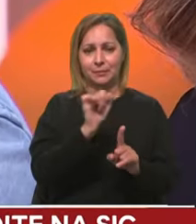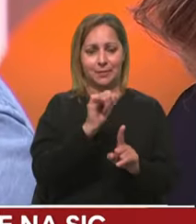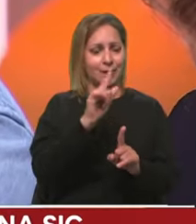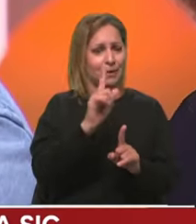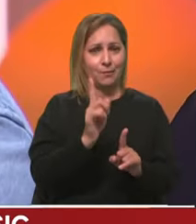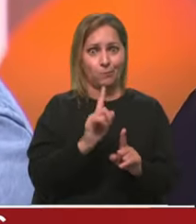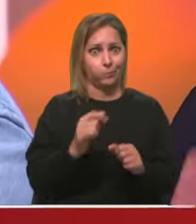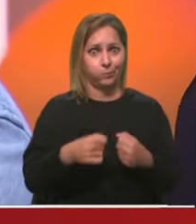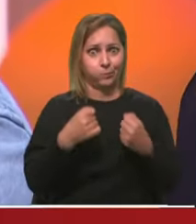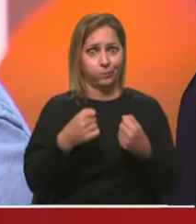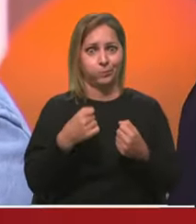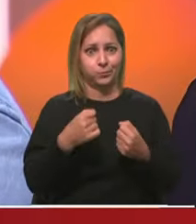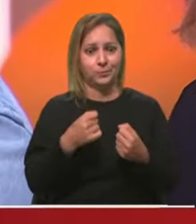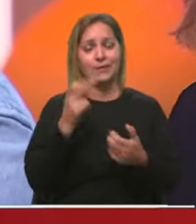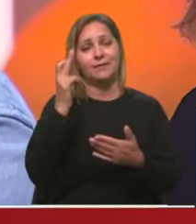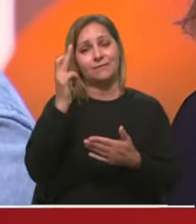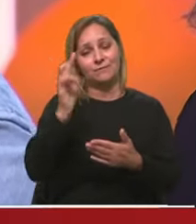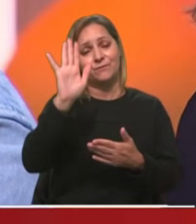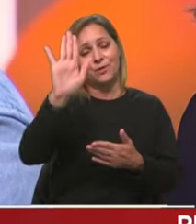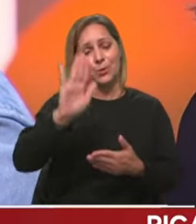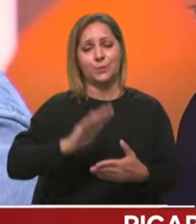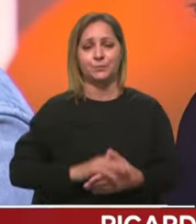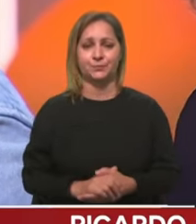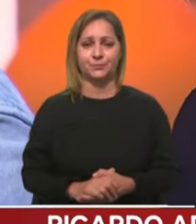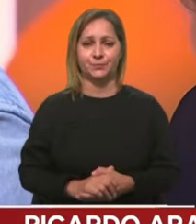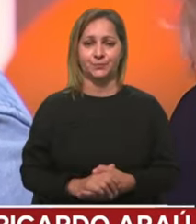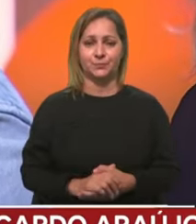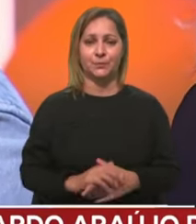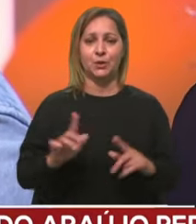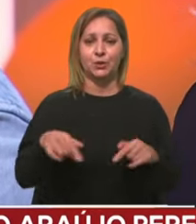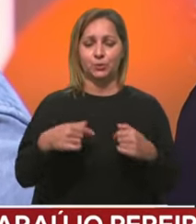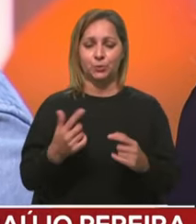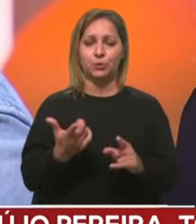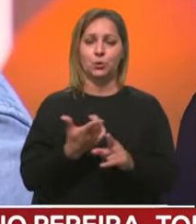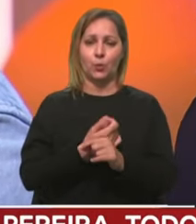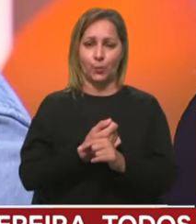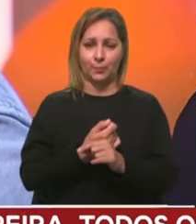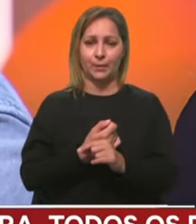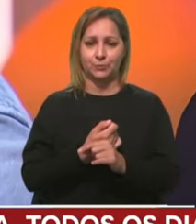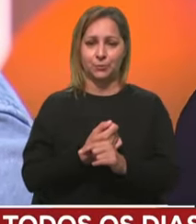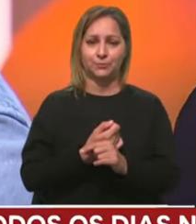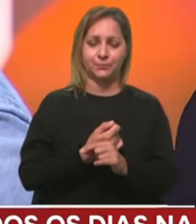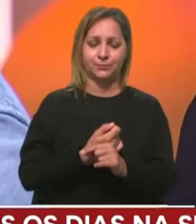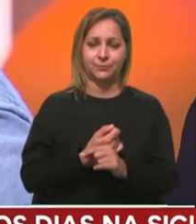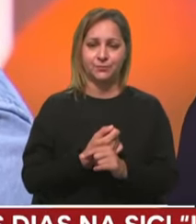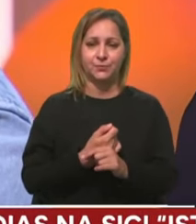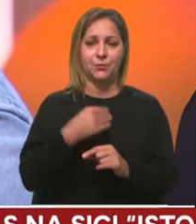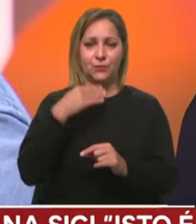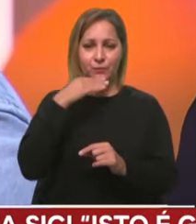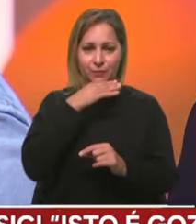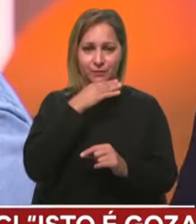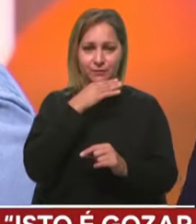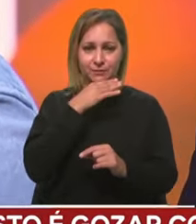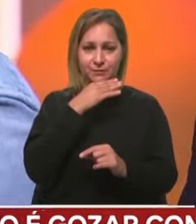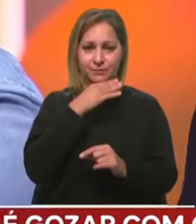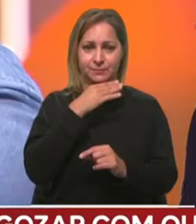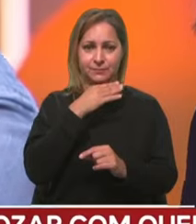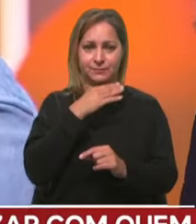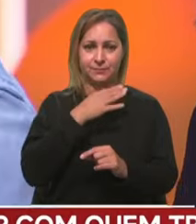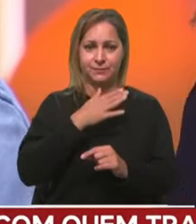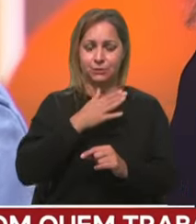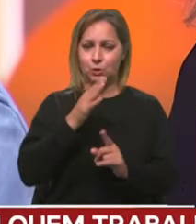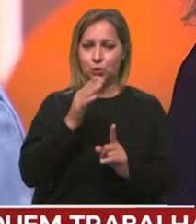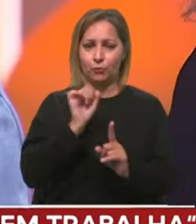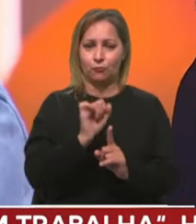claro então ficou para sempre e depois compramos um frigorífico sento exatamente iia dizer sendo que o frigorífico não era Era noss